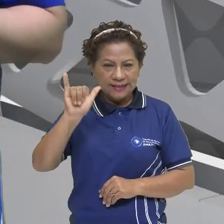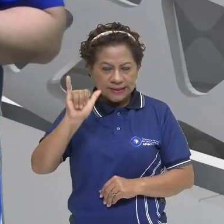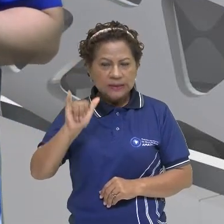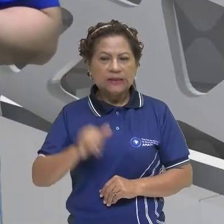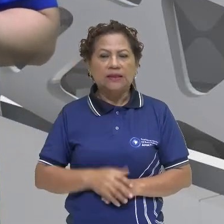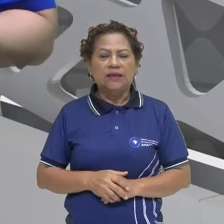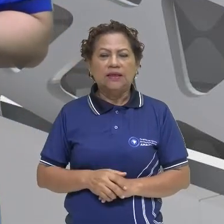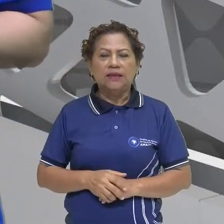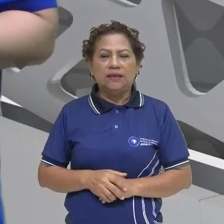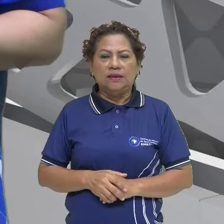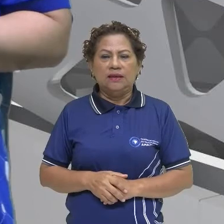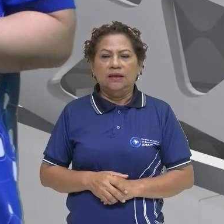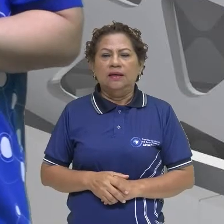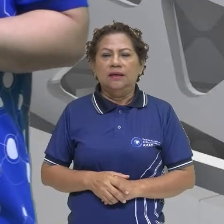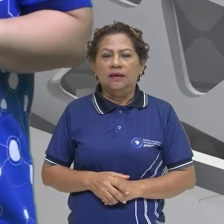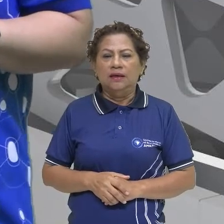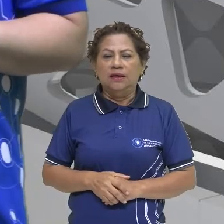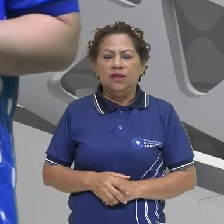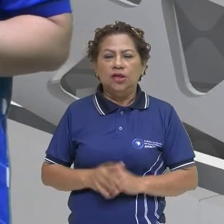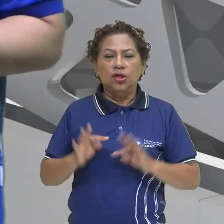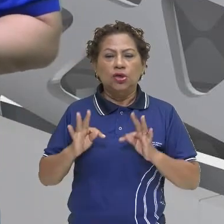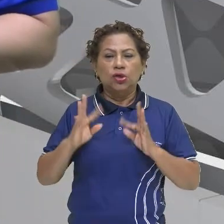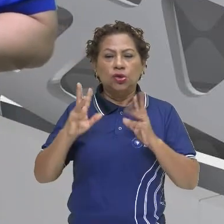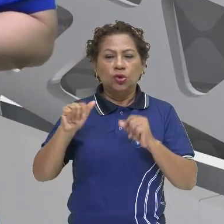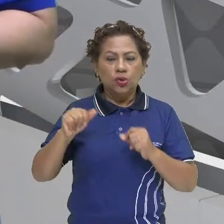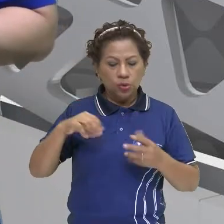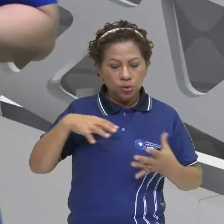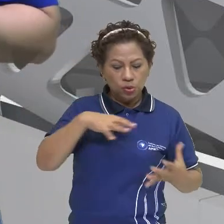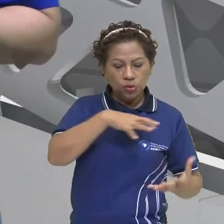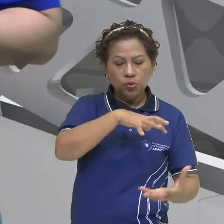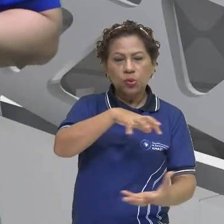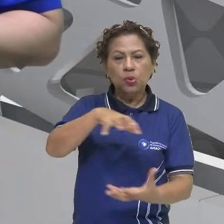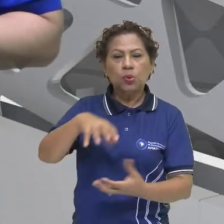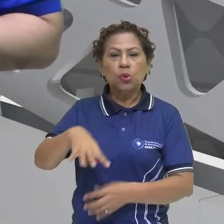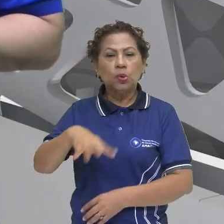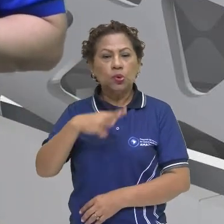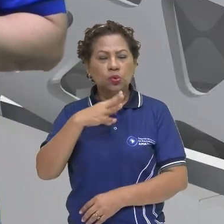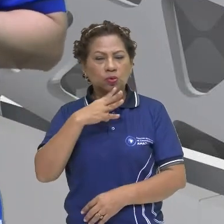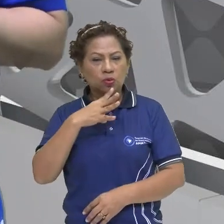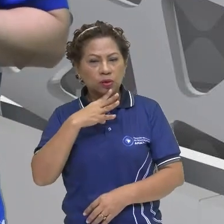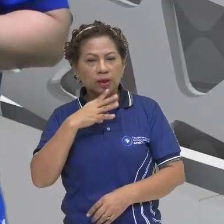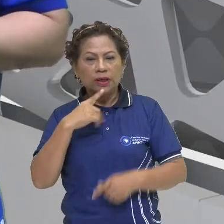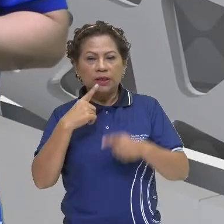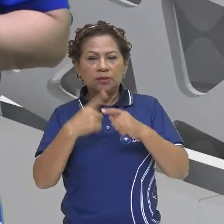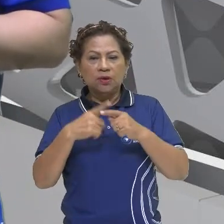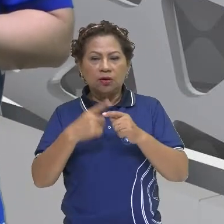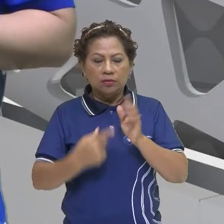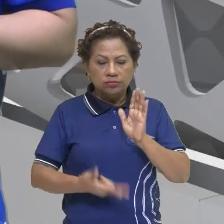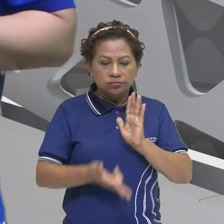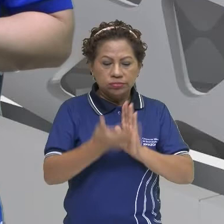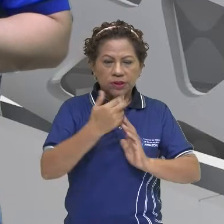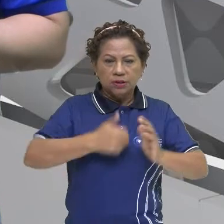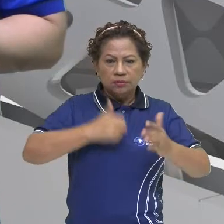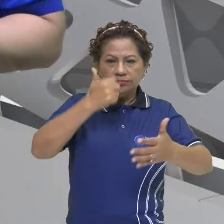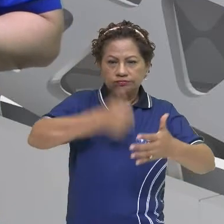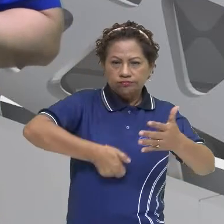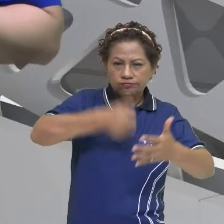mundial por conta das suas obras. Elas possuem um caráter político e